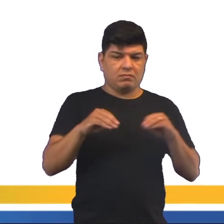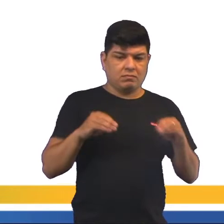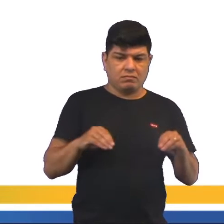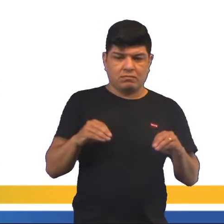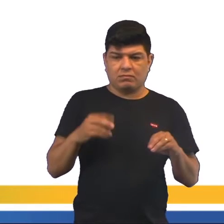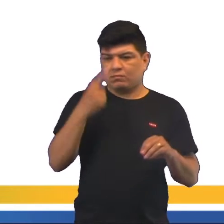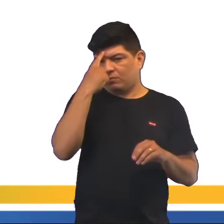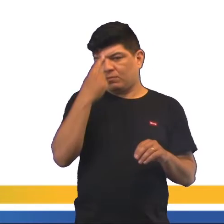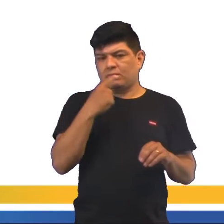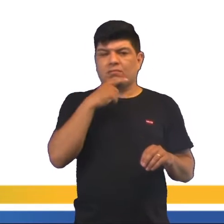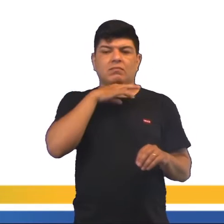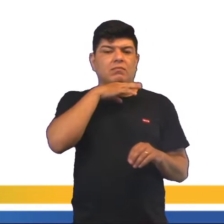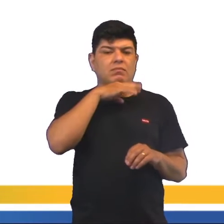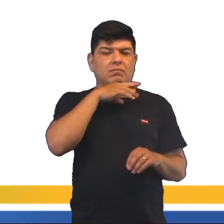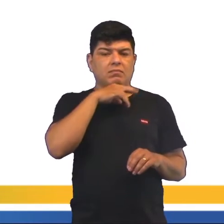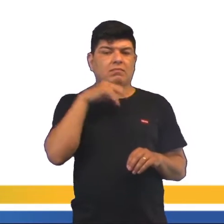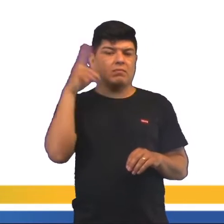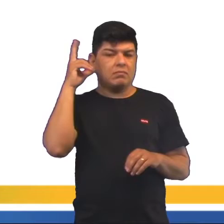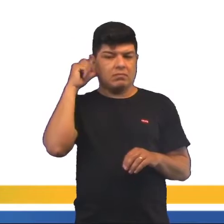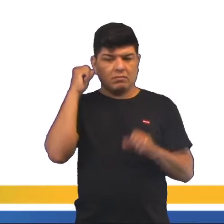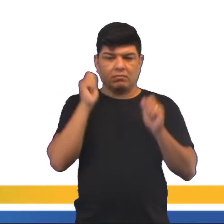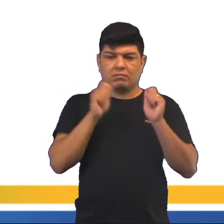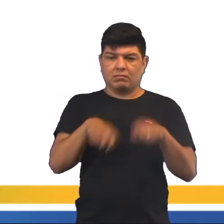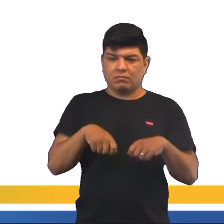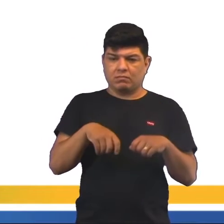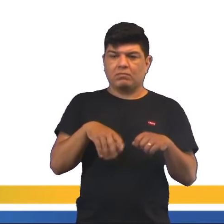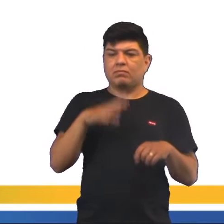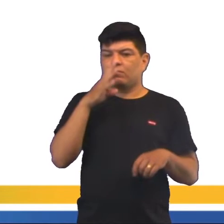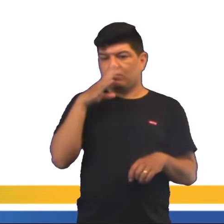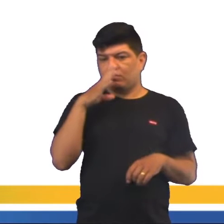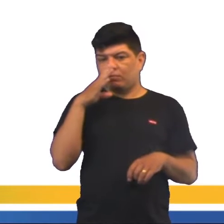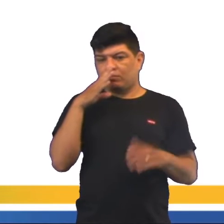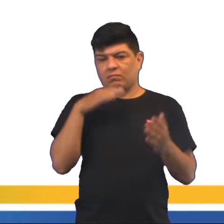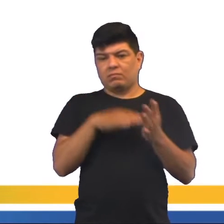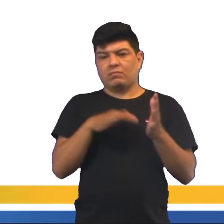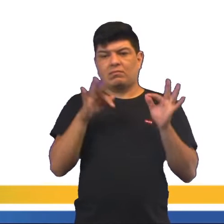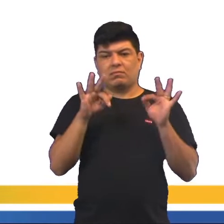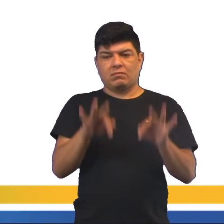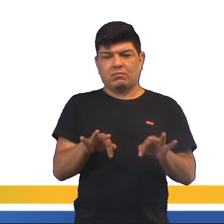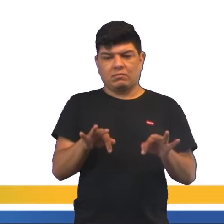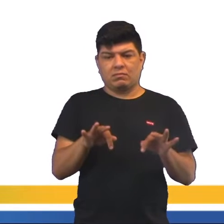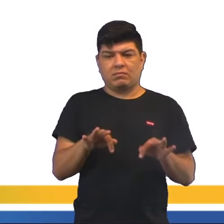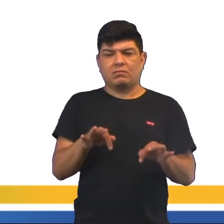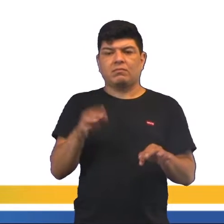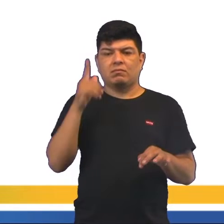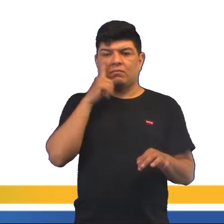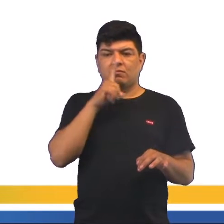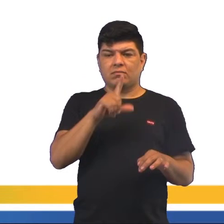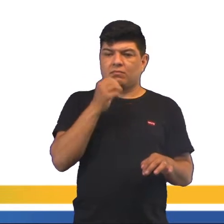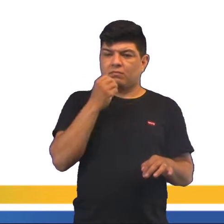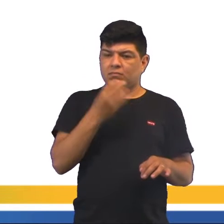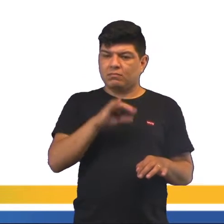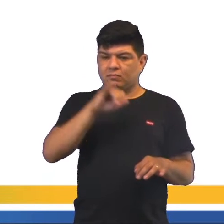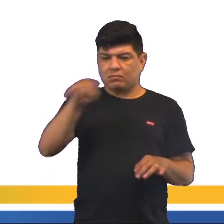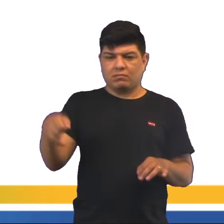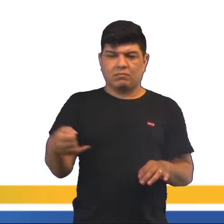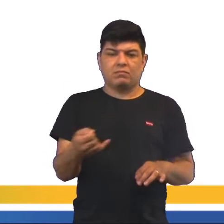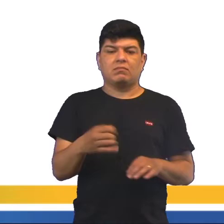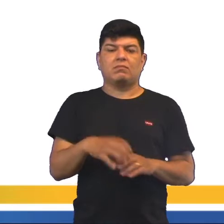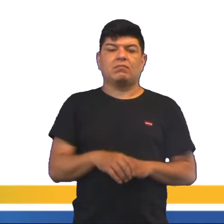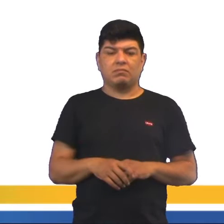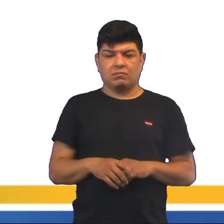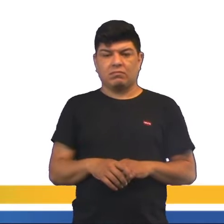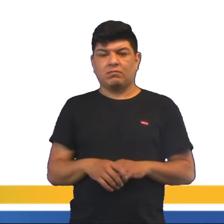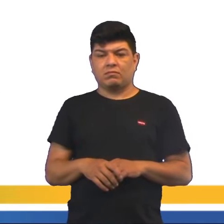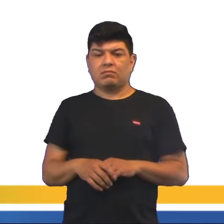com imagem ruim e áudio excelente, é possível que assista até o fim e ainda tirar bom proveito. Então, olha só, ele